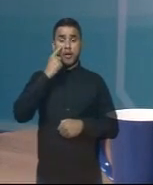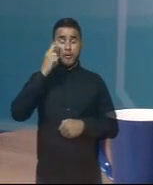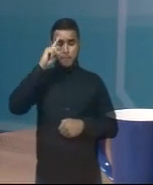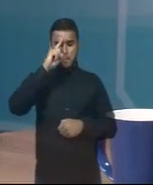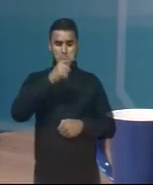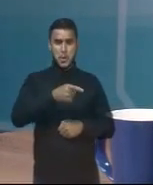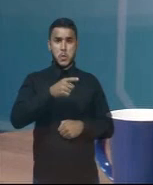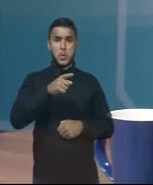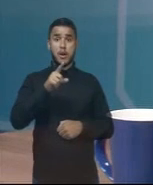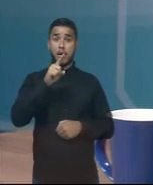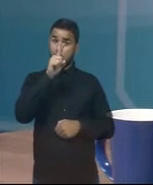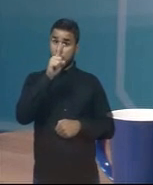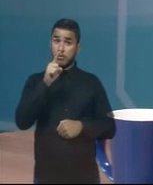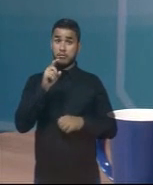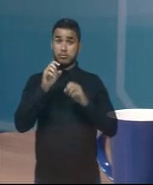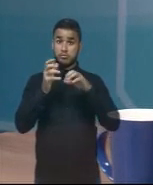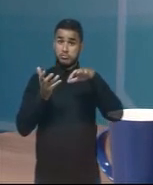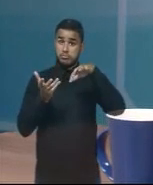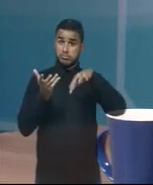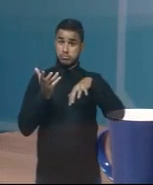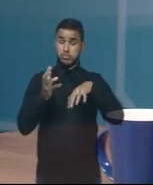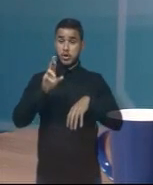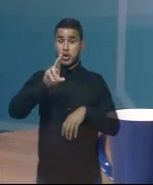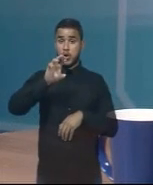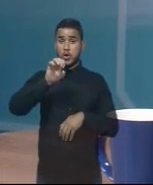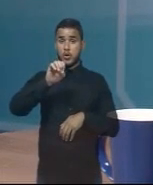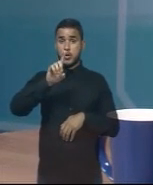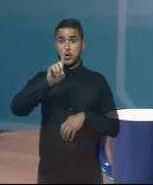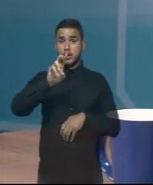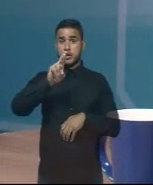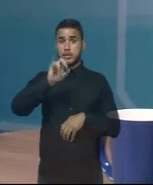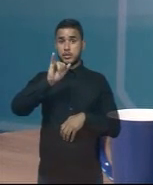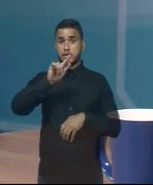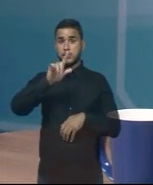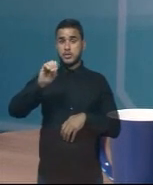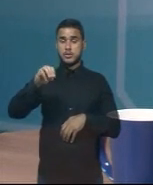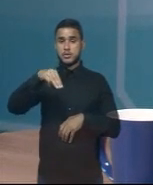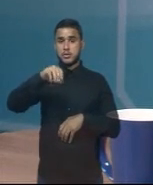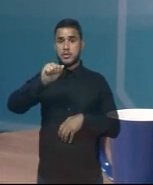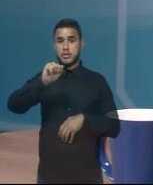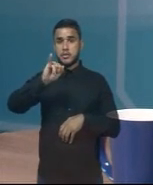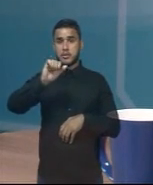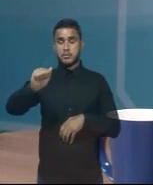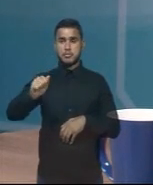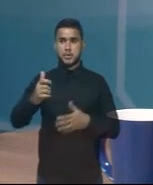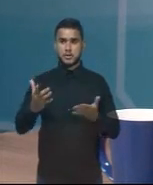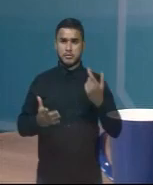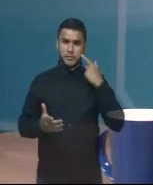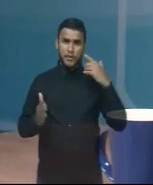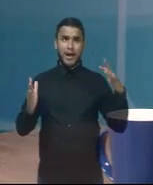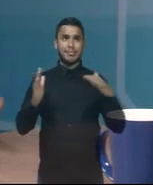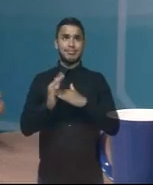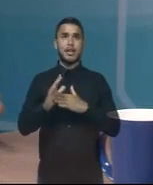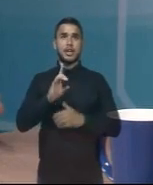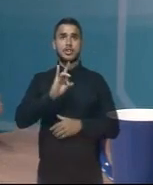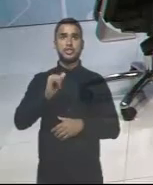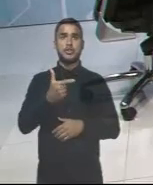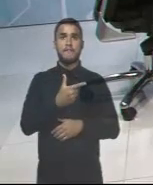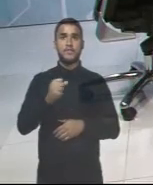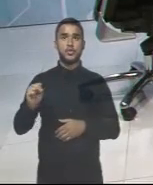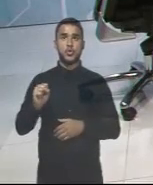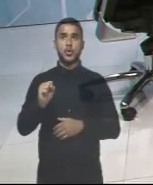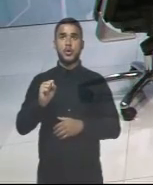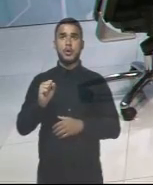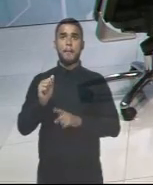Câmara, Rodrigo Maia, de que seria até 28 de fevereiro, esse certamente já foi, né, como diz o